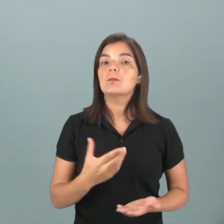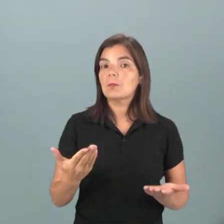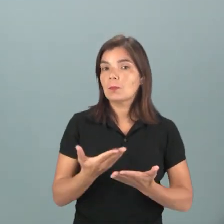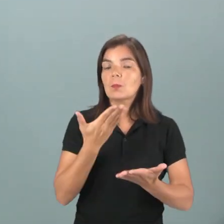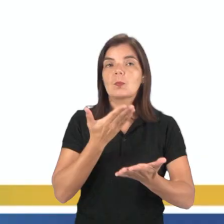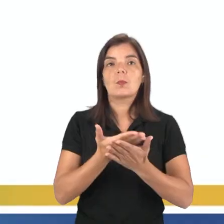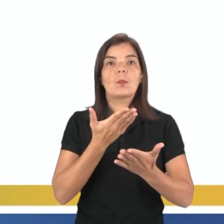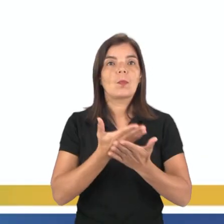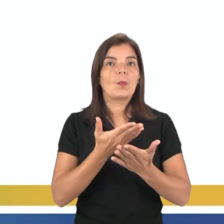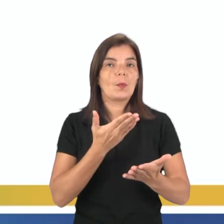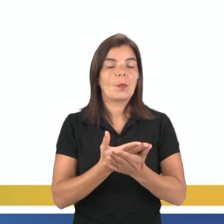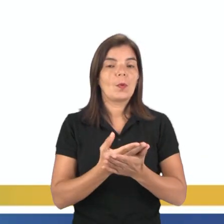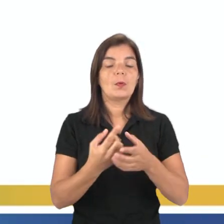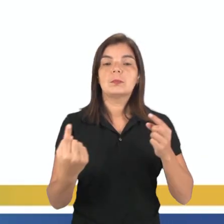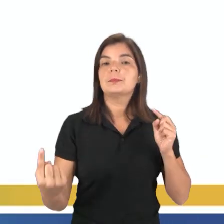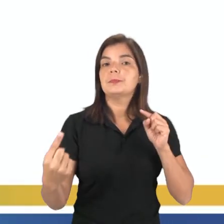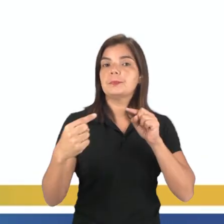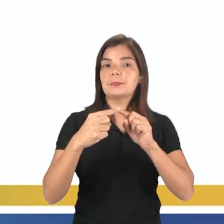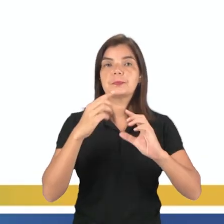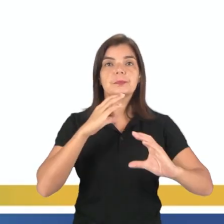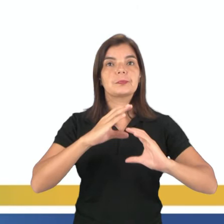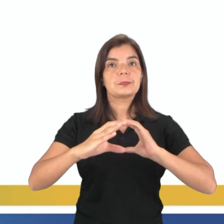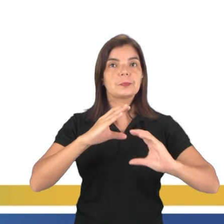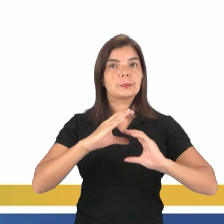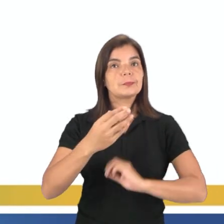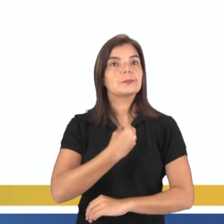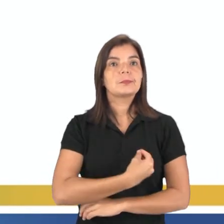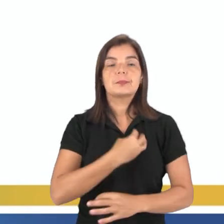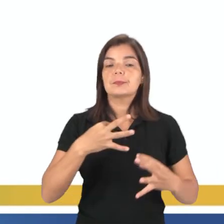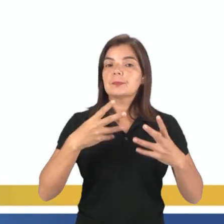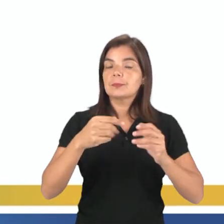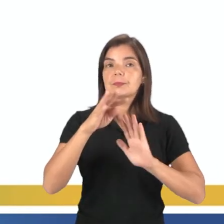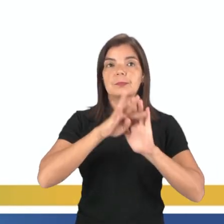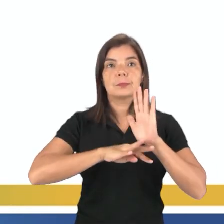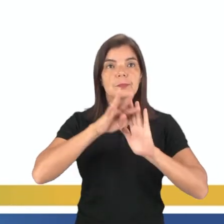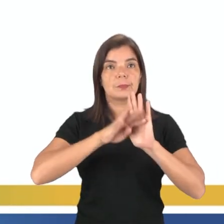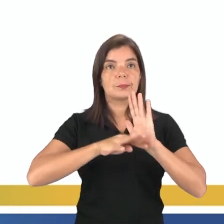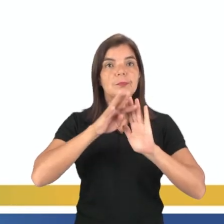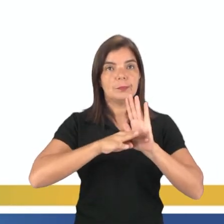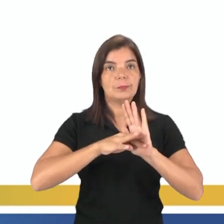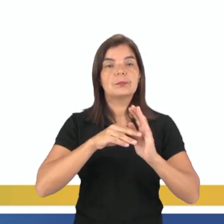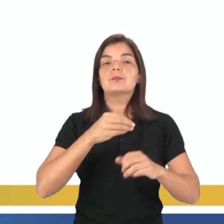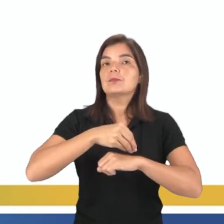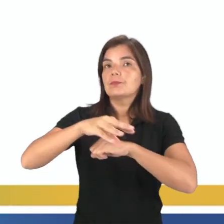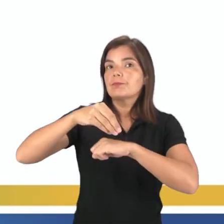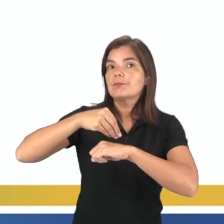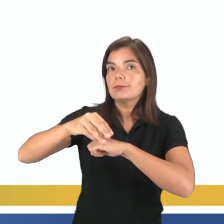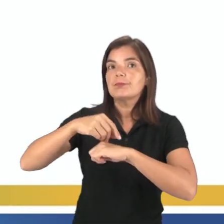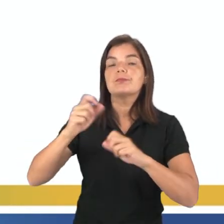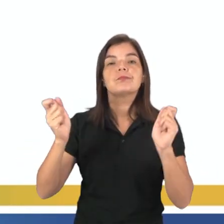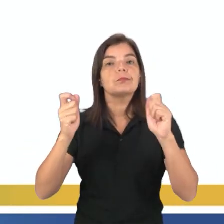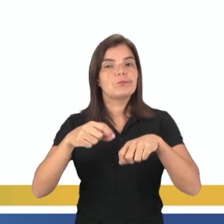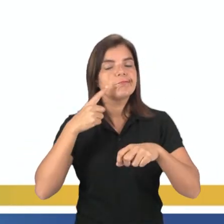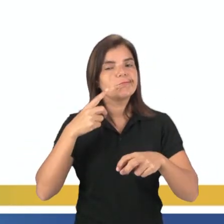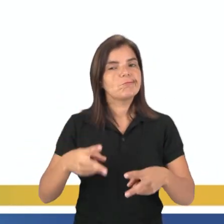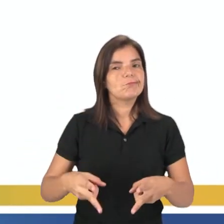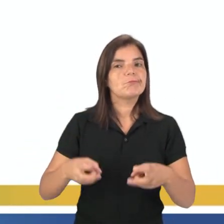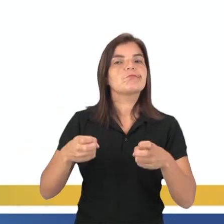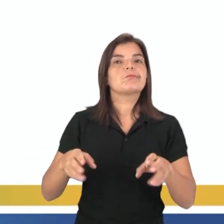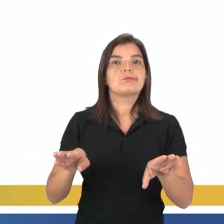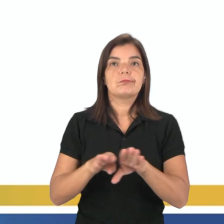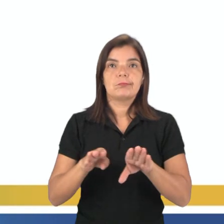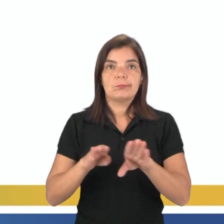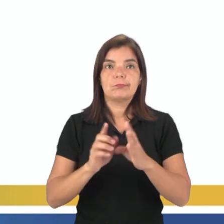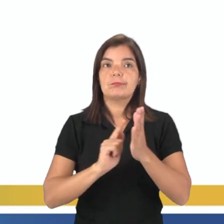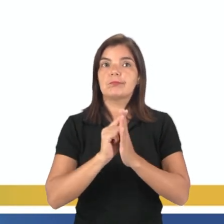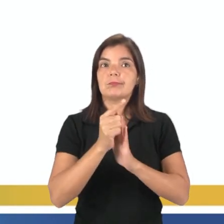Hoje estudamos sobre a intenção comunicativa presente em todos os textos que circulam e que pode ser percebida tanto